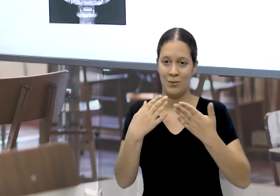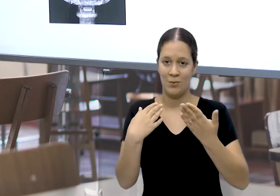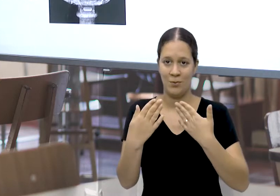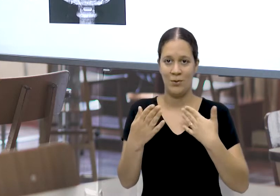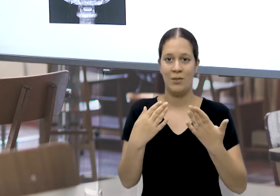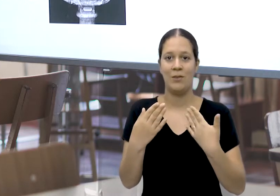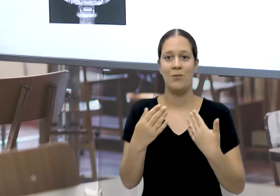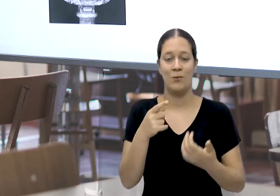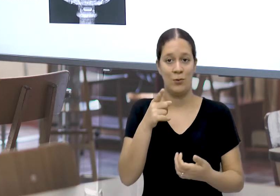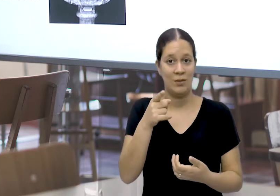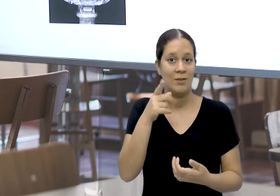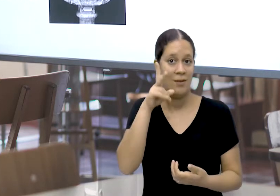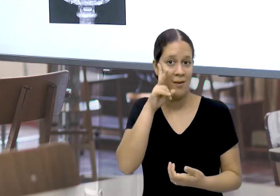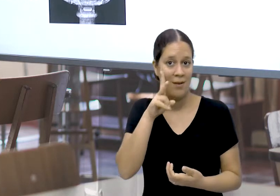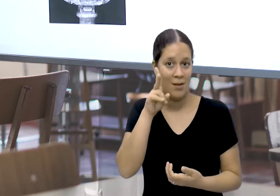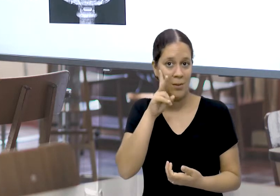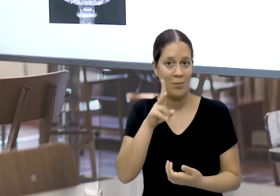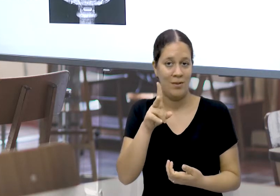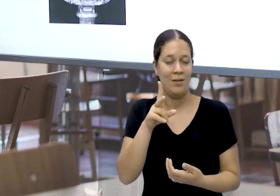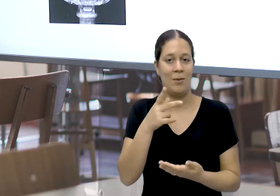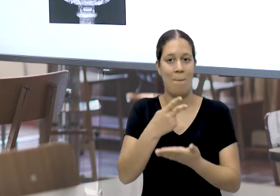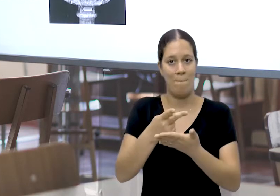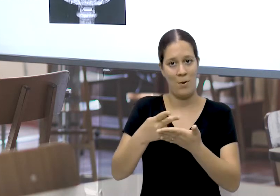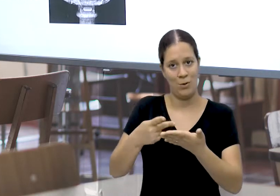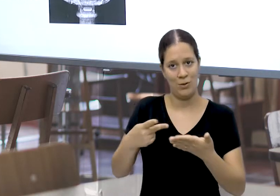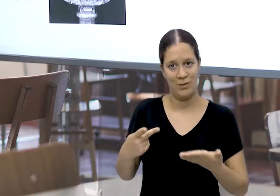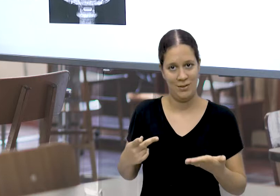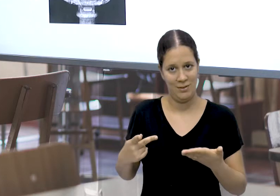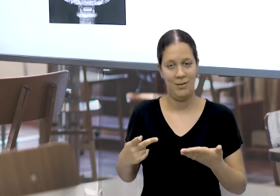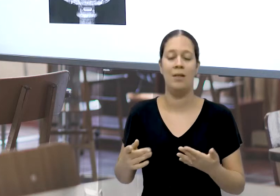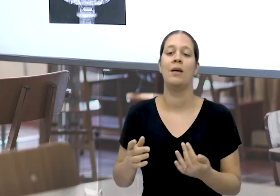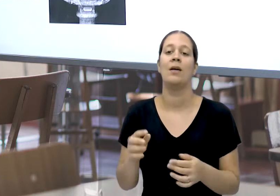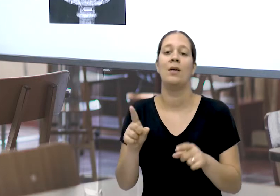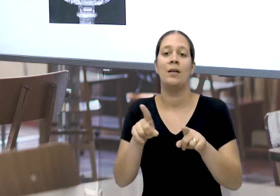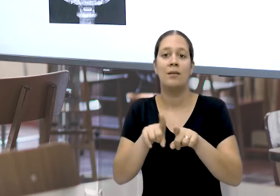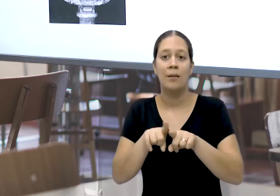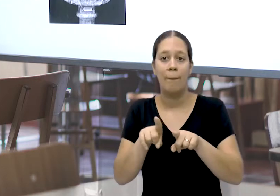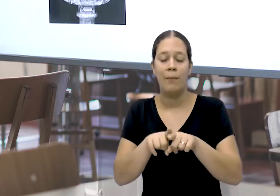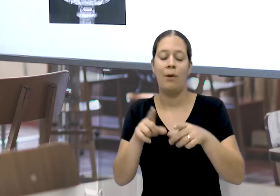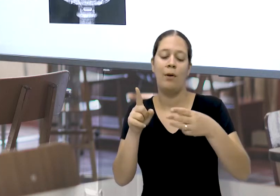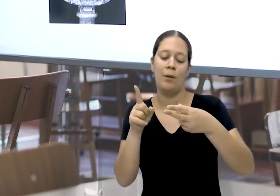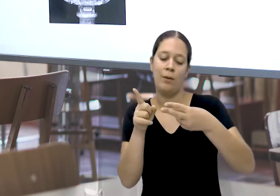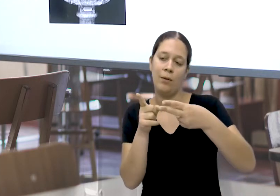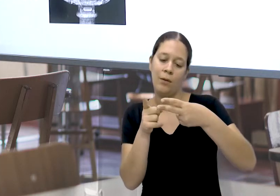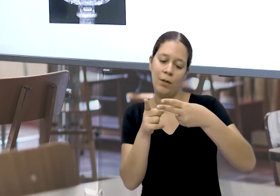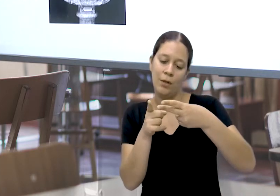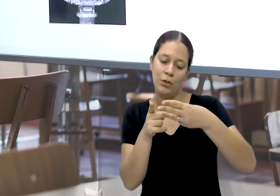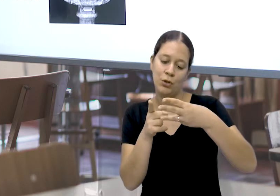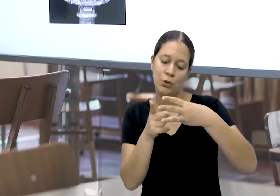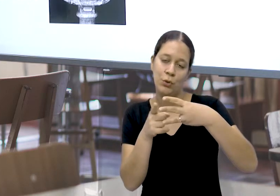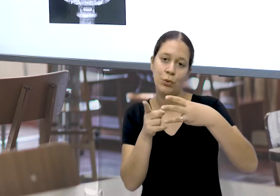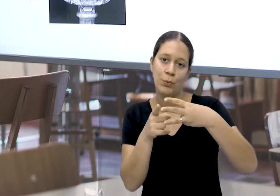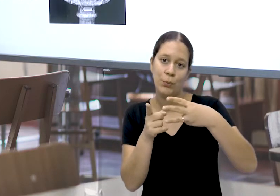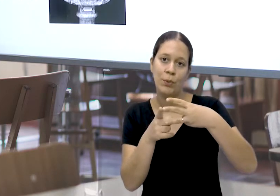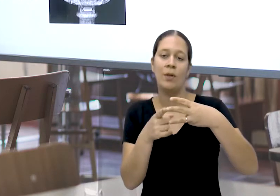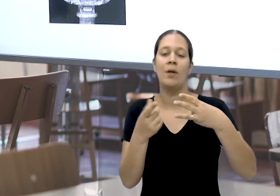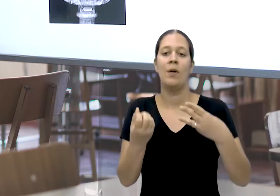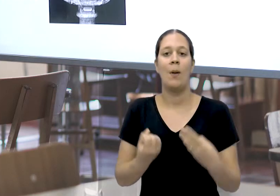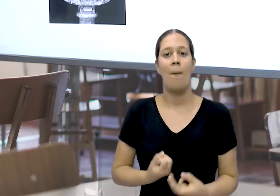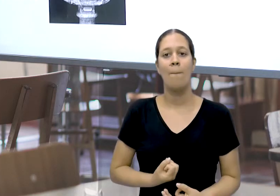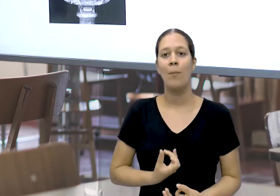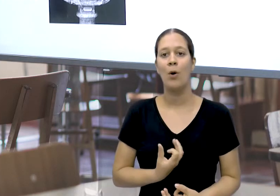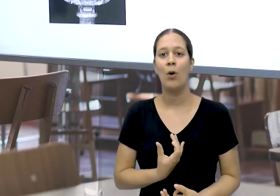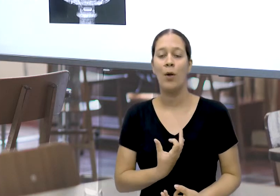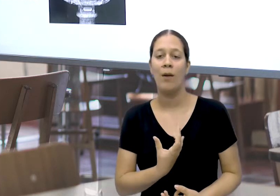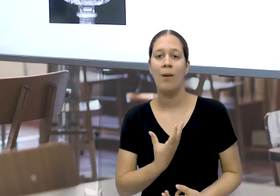lira, um instrumento musical que acompanhava os poemas recitados. E o conteúdo desse texto lírico falava mais sobre